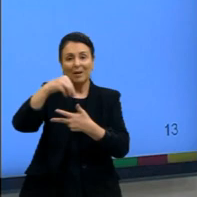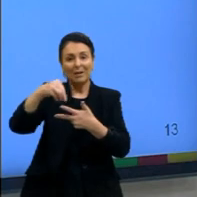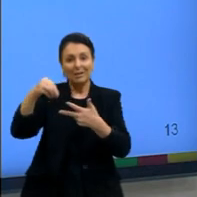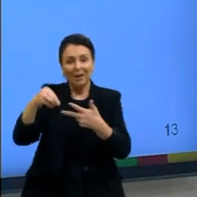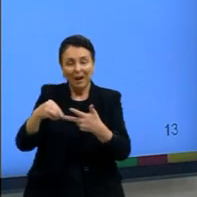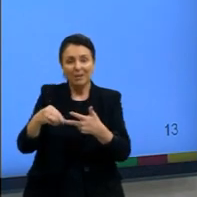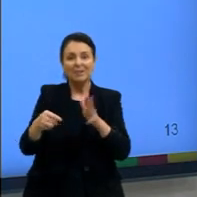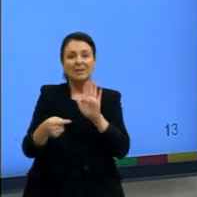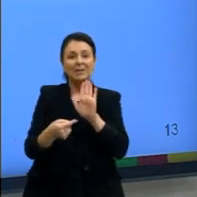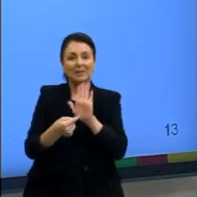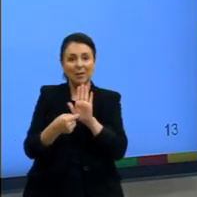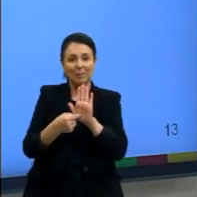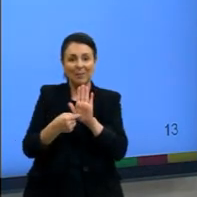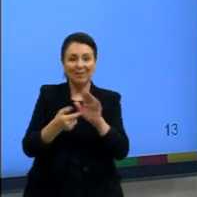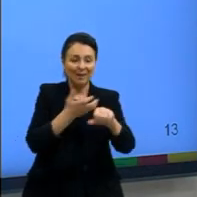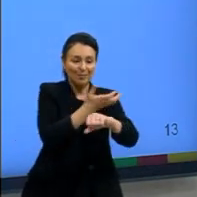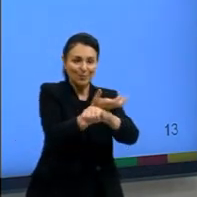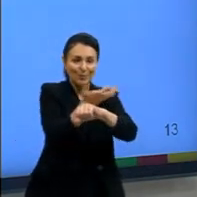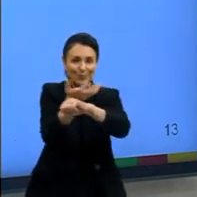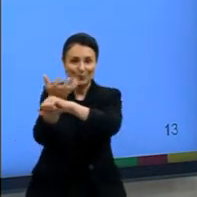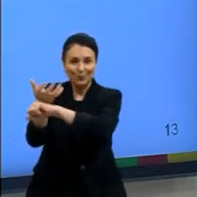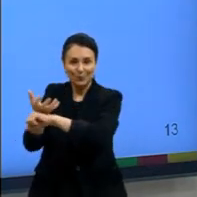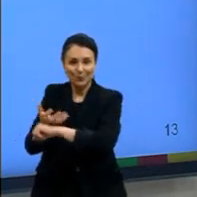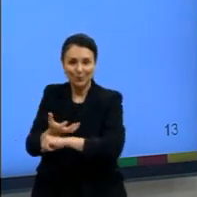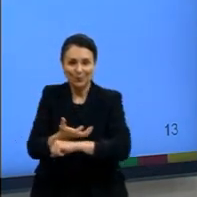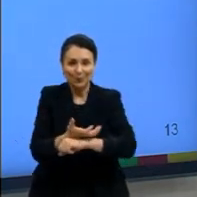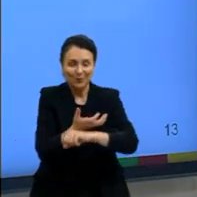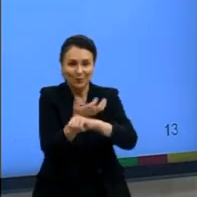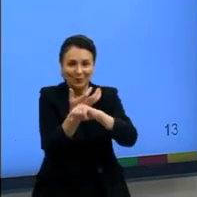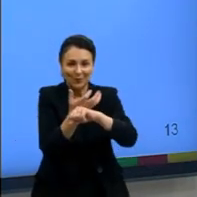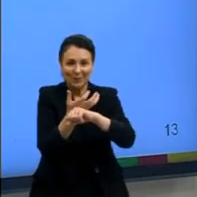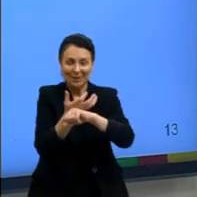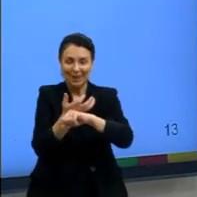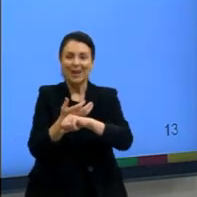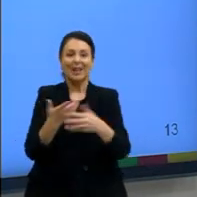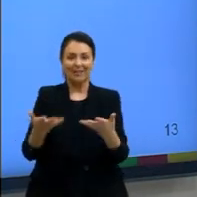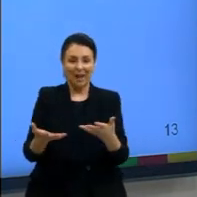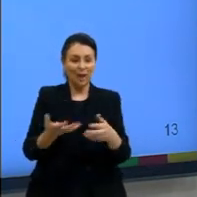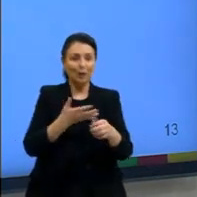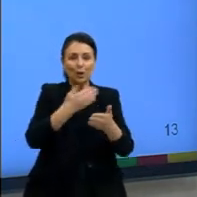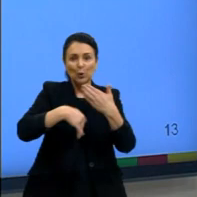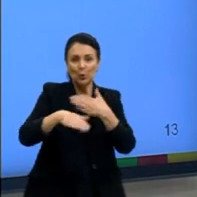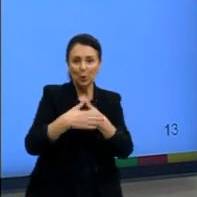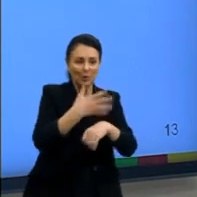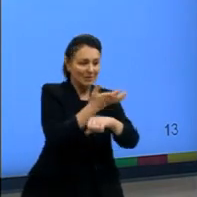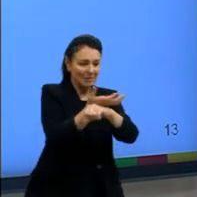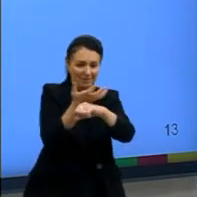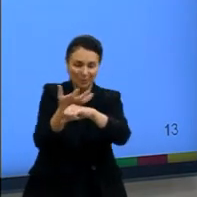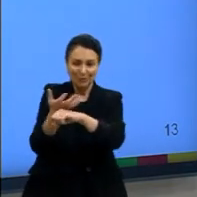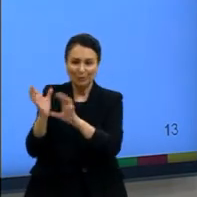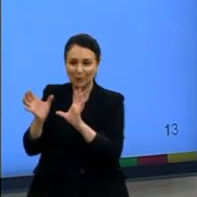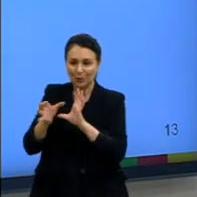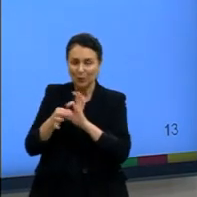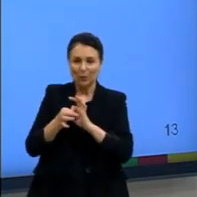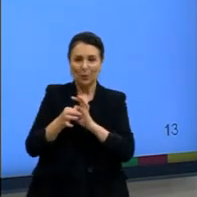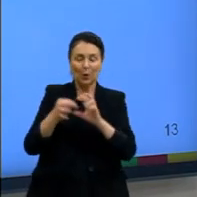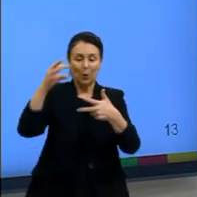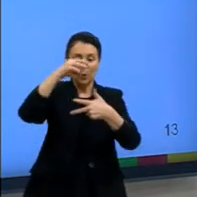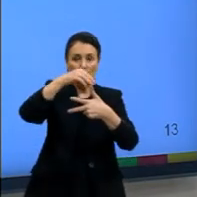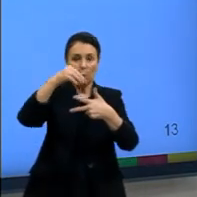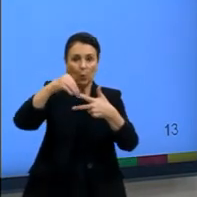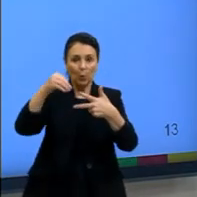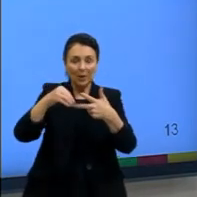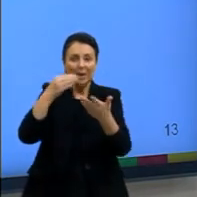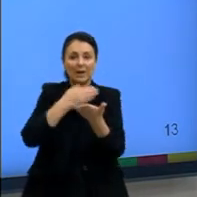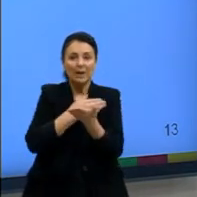vai trazer toda essa questão da interdisciplinaridade toda essa conversa com outras disciplinas né o Enem quebra com